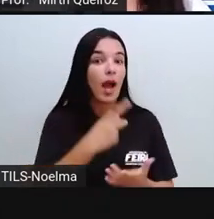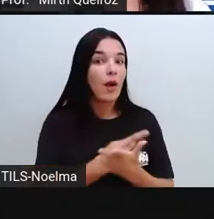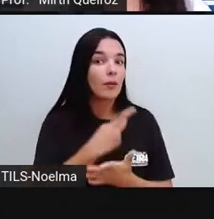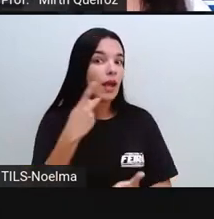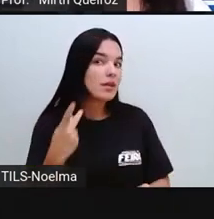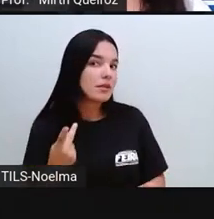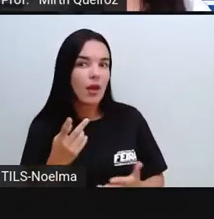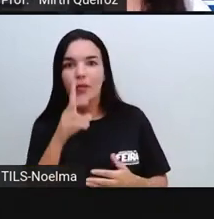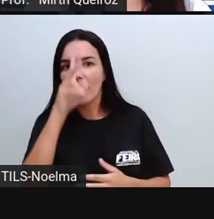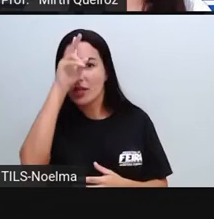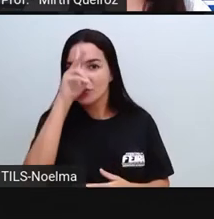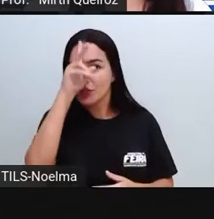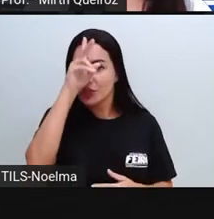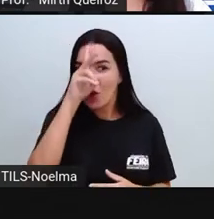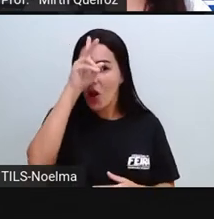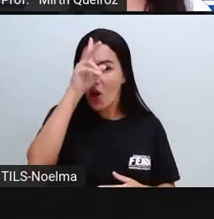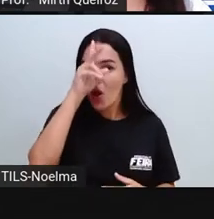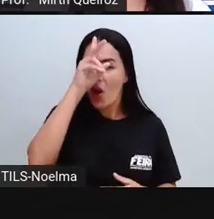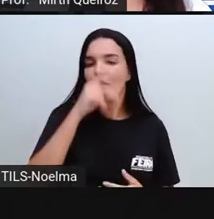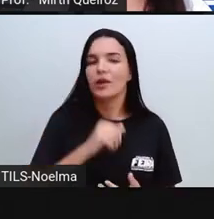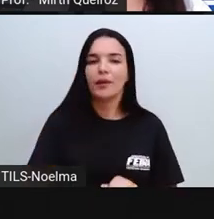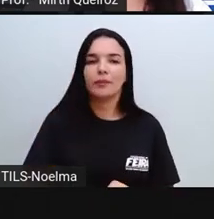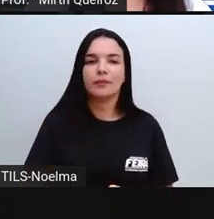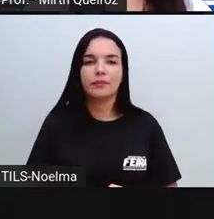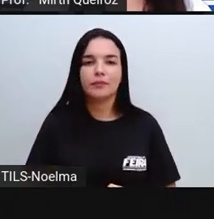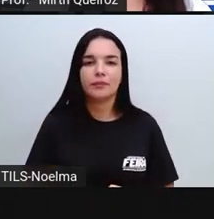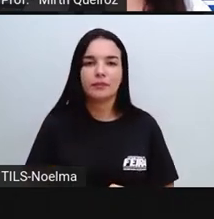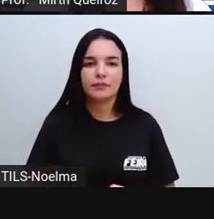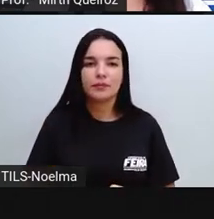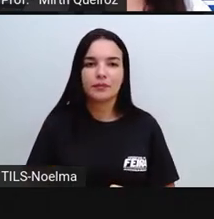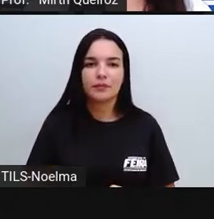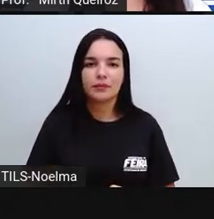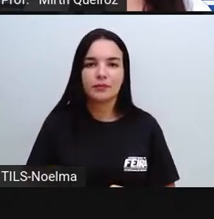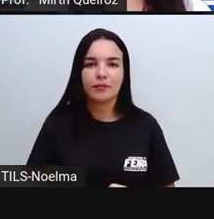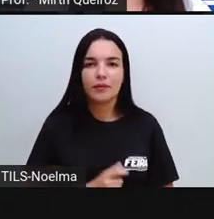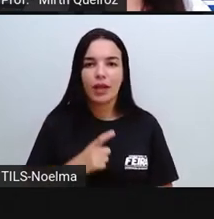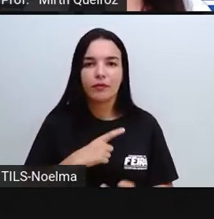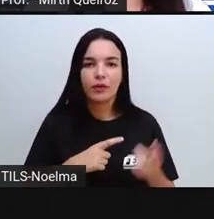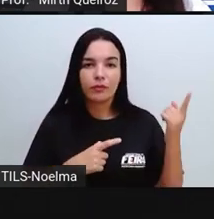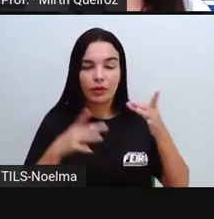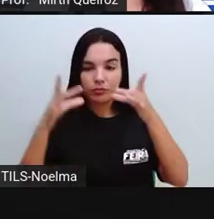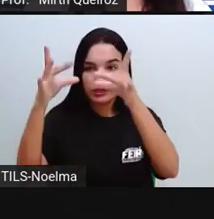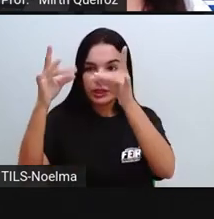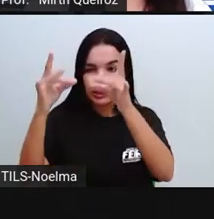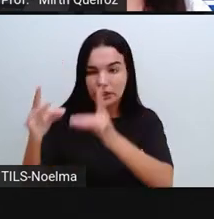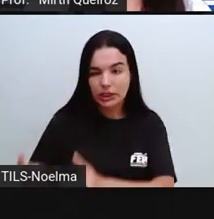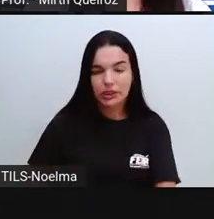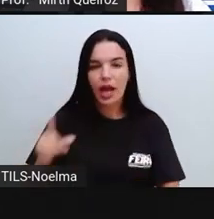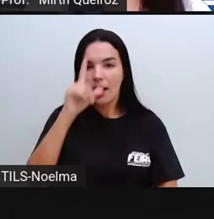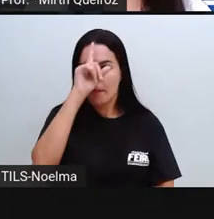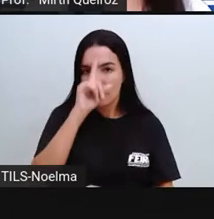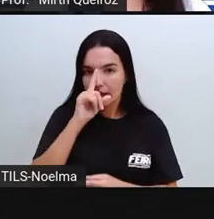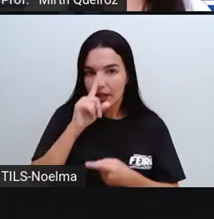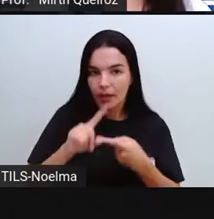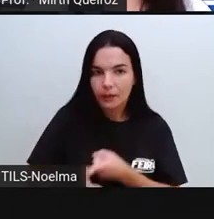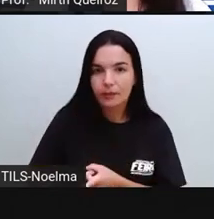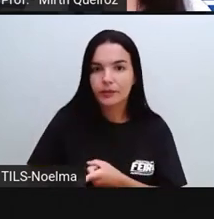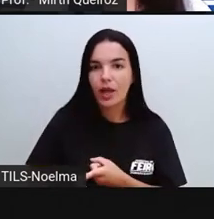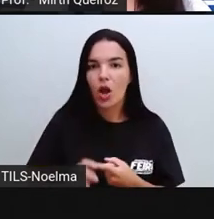que vai marcar aí o fato. Aqui a gente pode encontrar a descrição, que vai estar de amarelo,